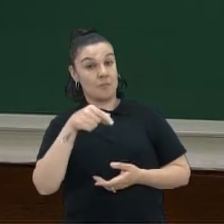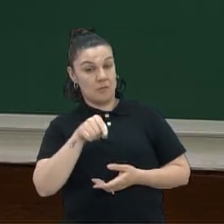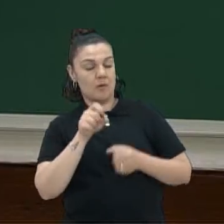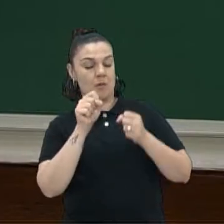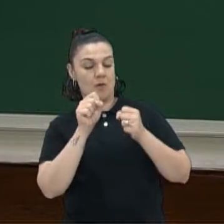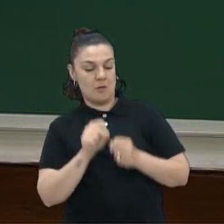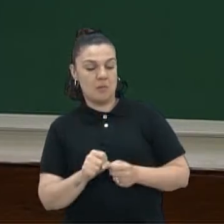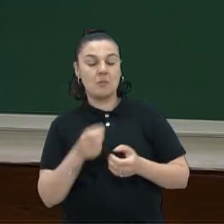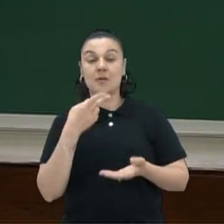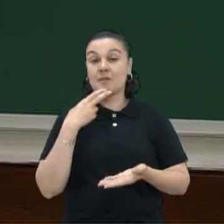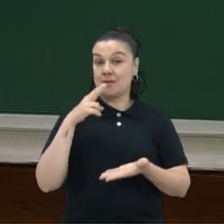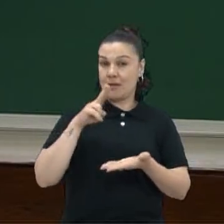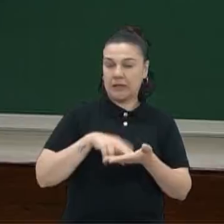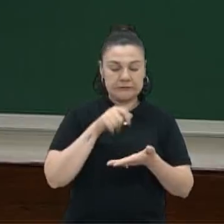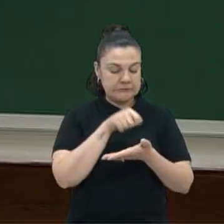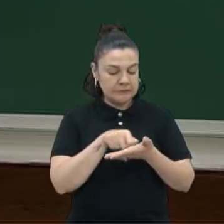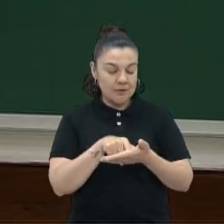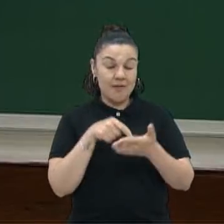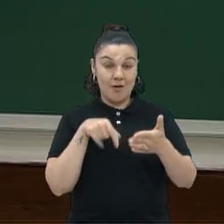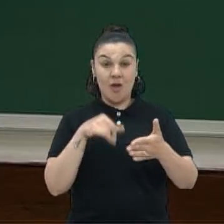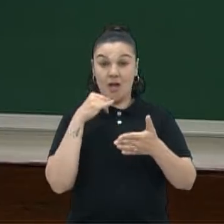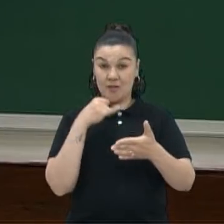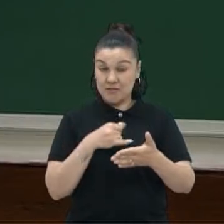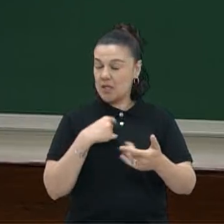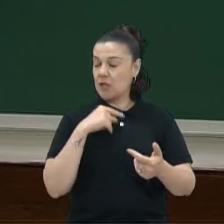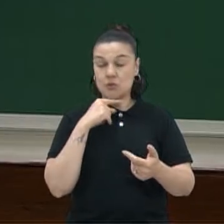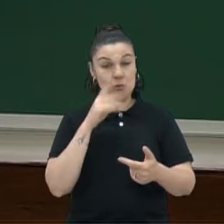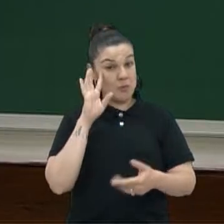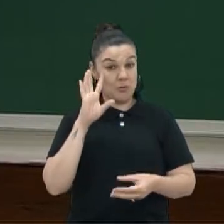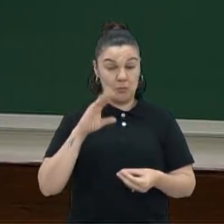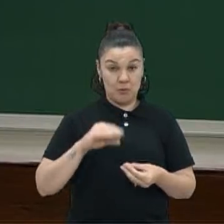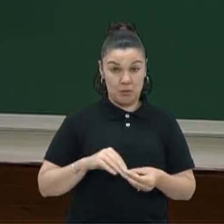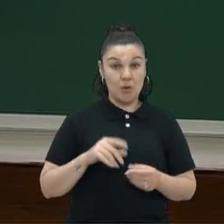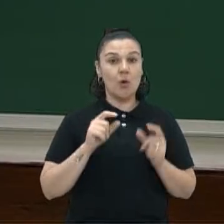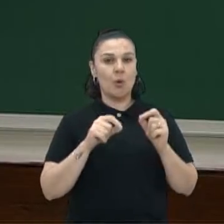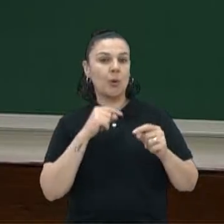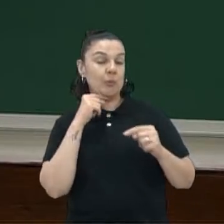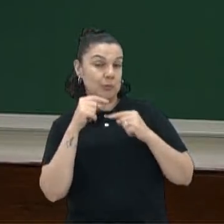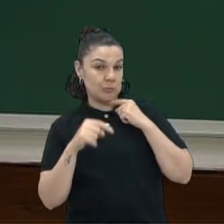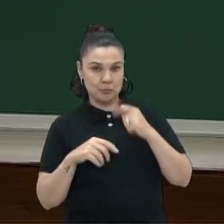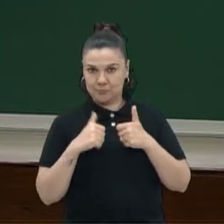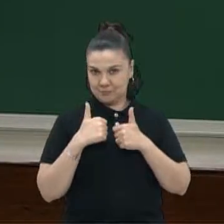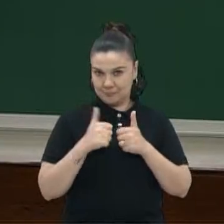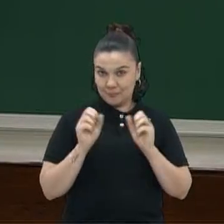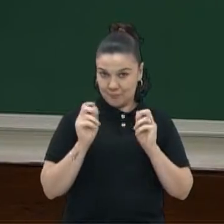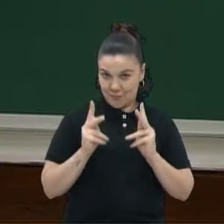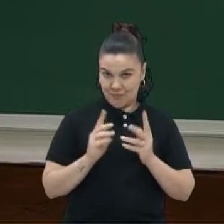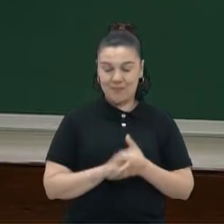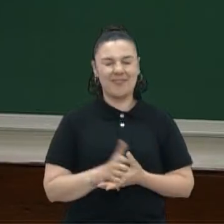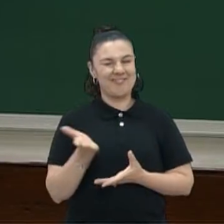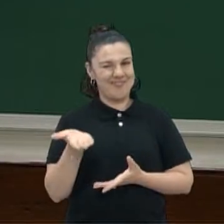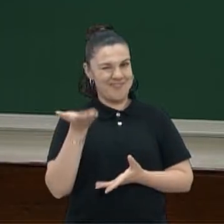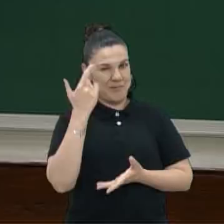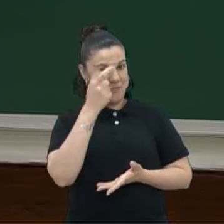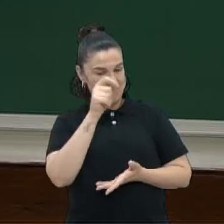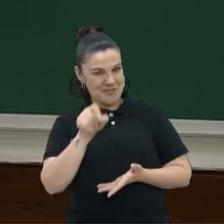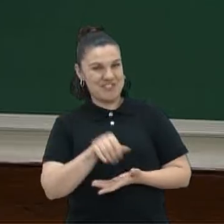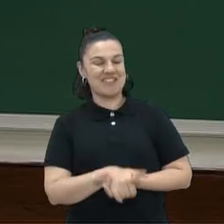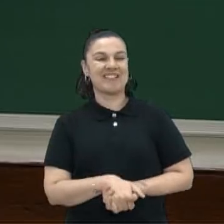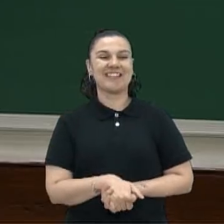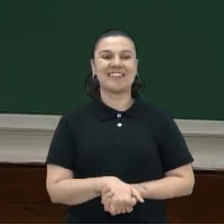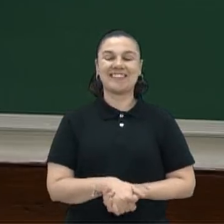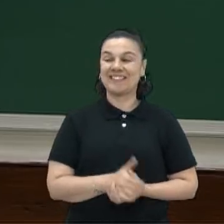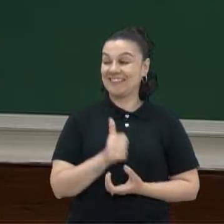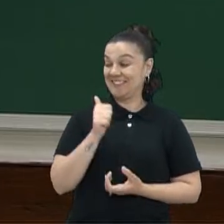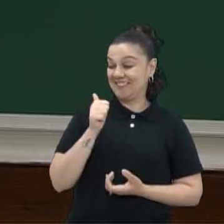pode fazer um bilhetinho para o professor, você pode avisá-lo que você está com dúvida, ok? Vamos lá para a correção, então?